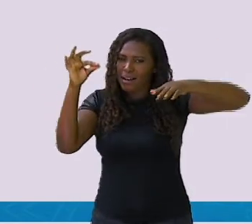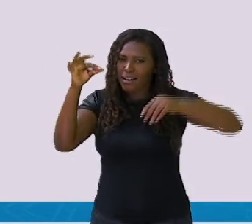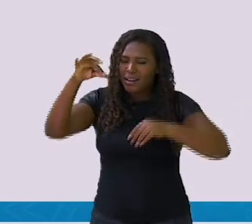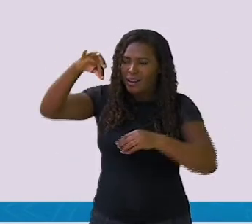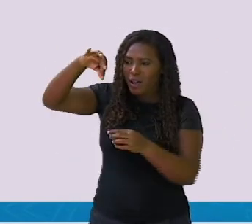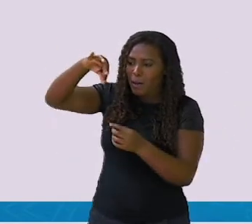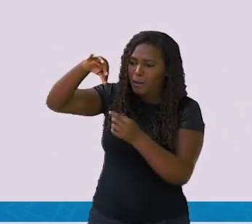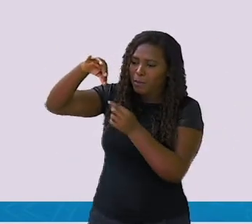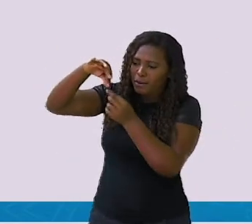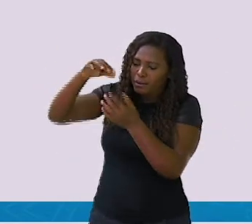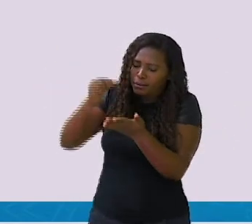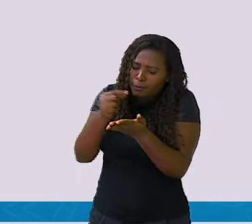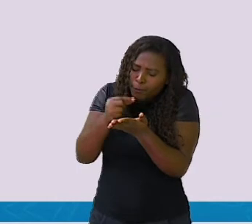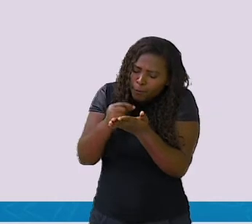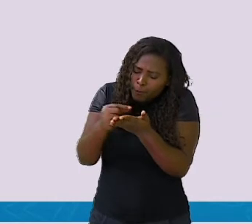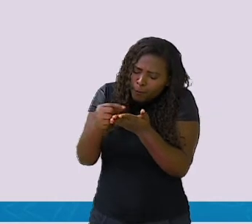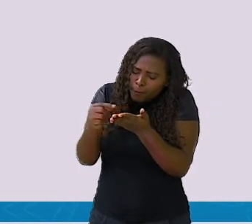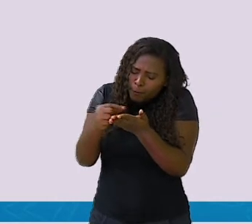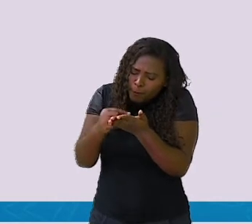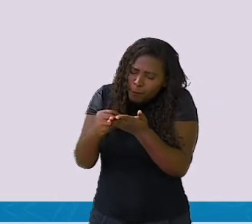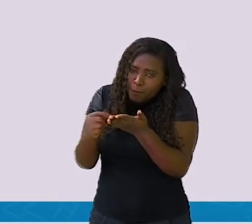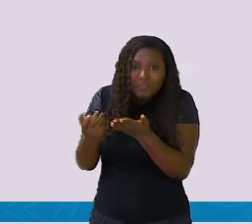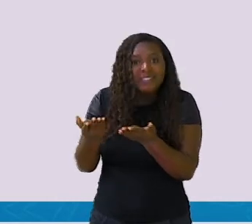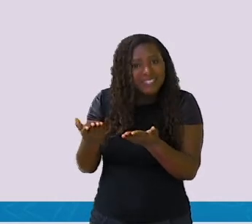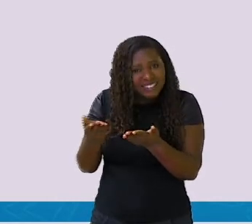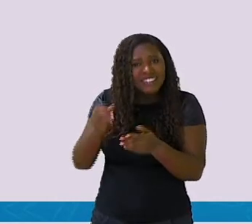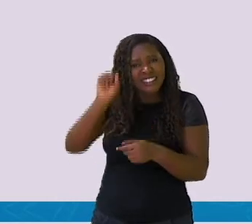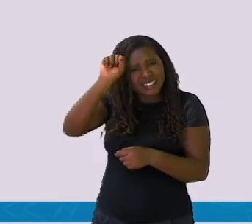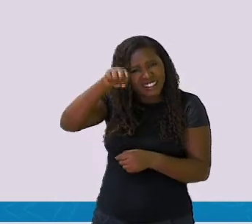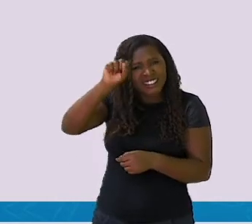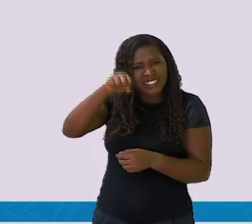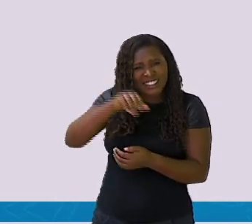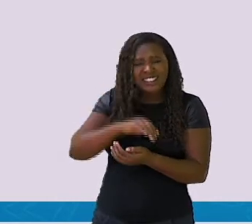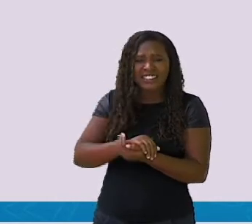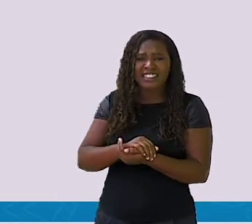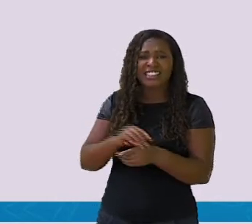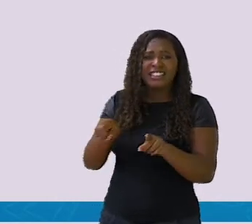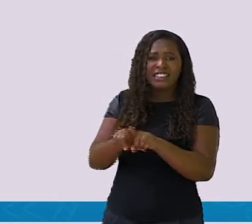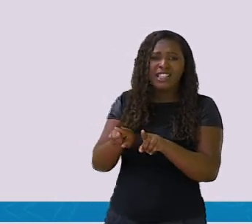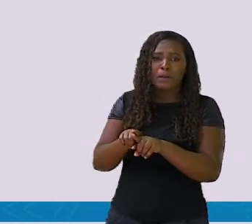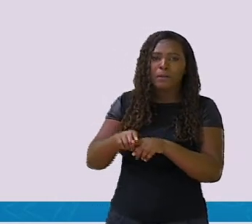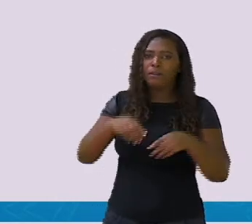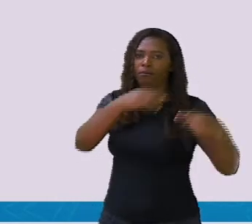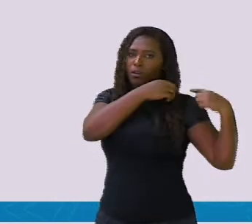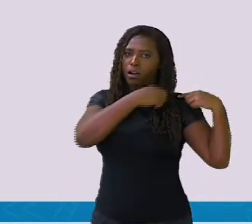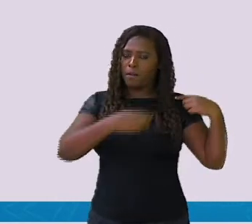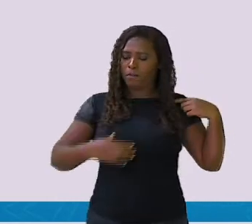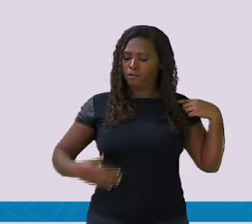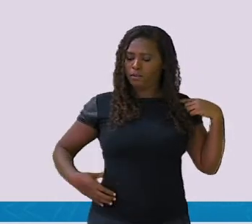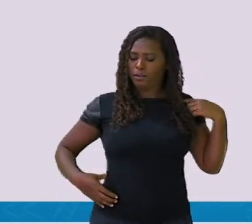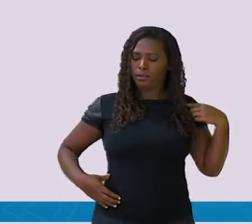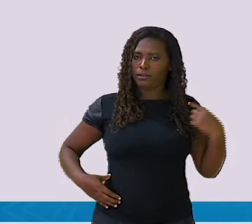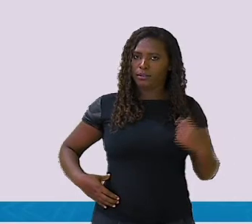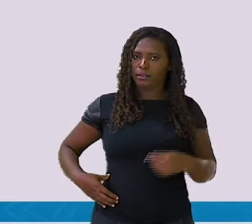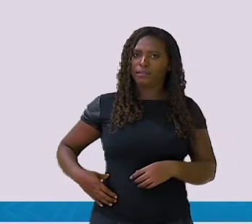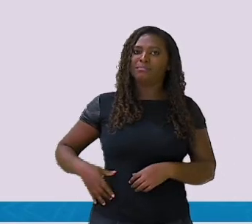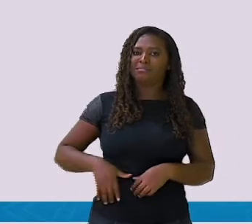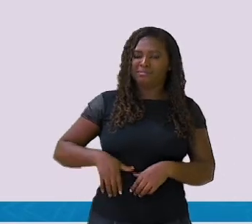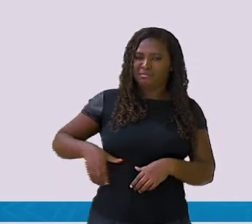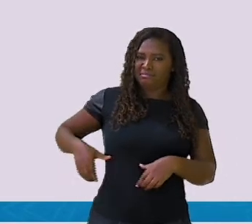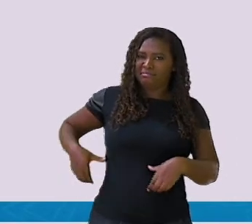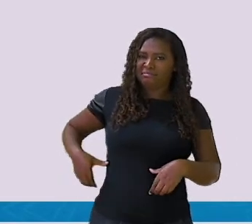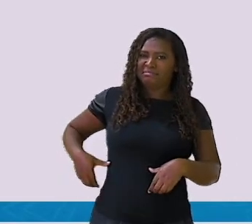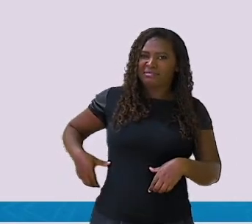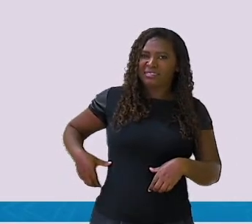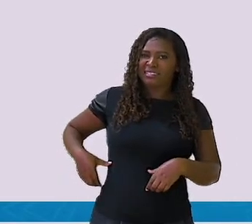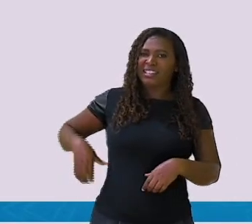lápis, borracha, não tinha isso. As maletas que eles levavam eram de couro. E importante também falar que esses